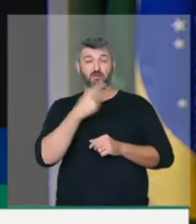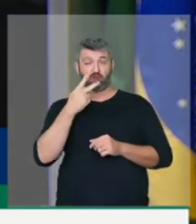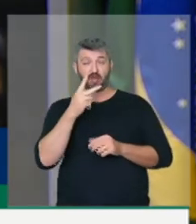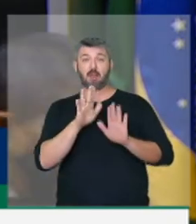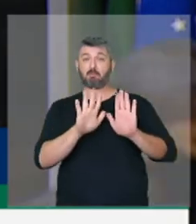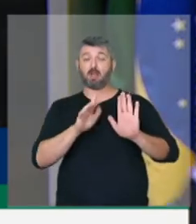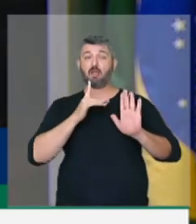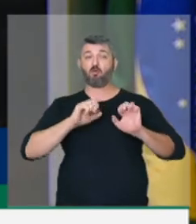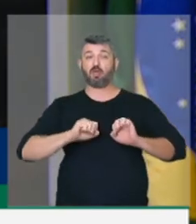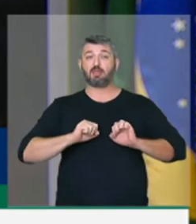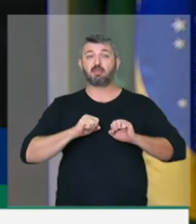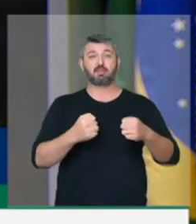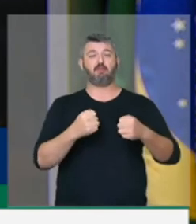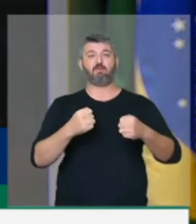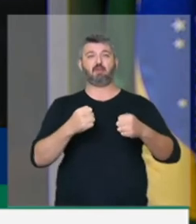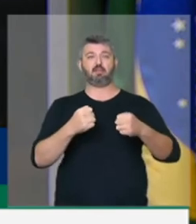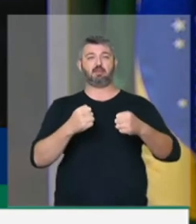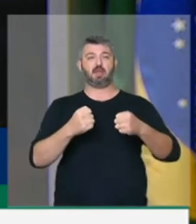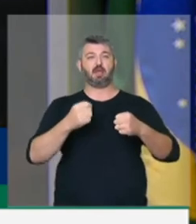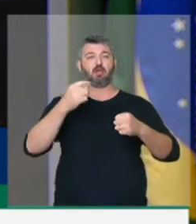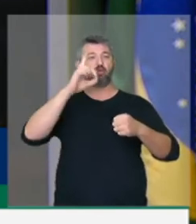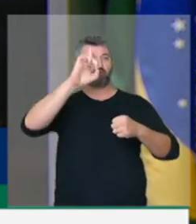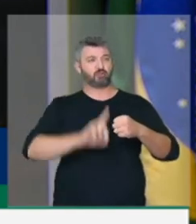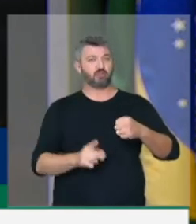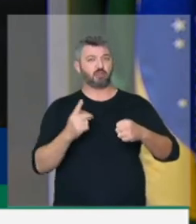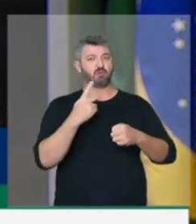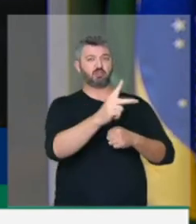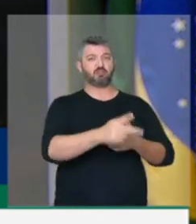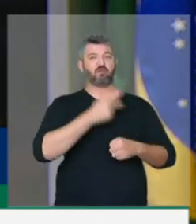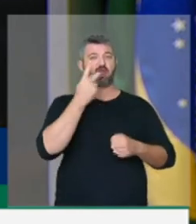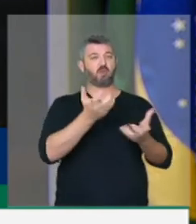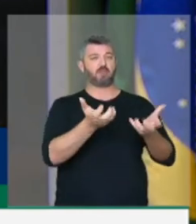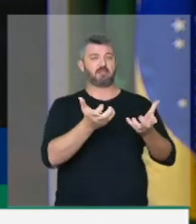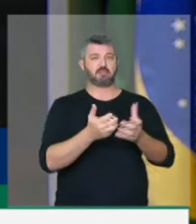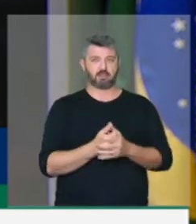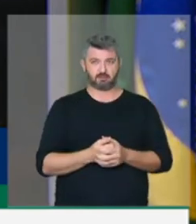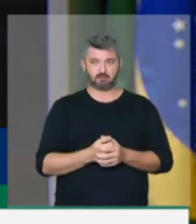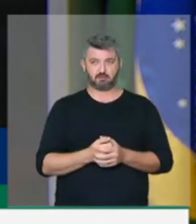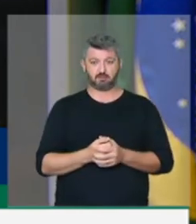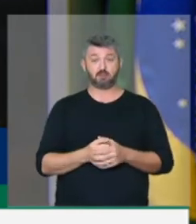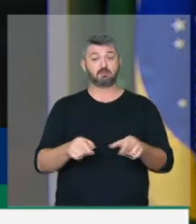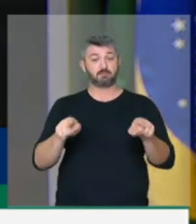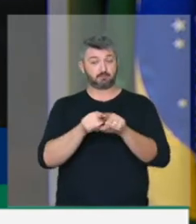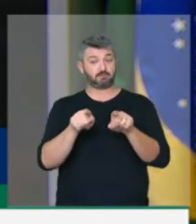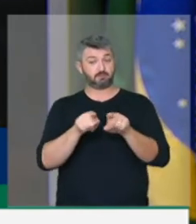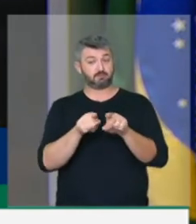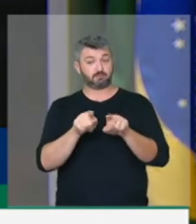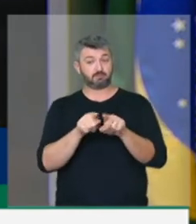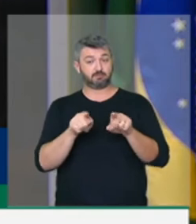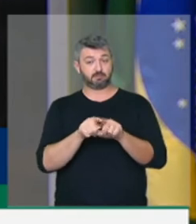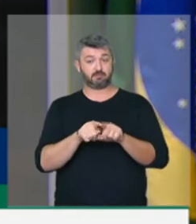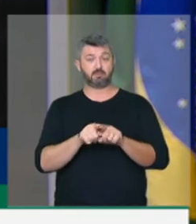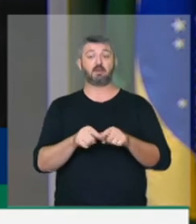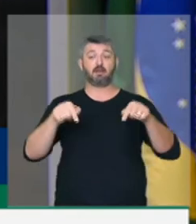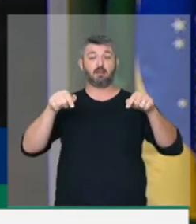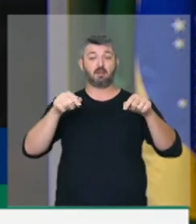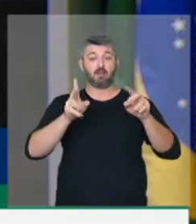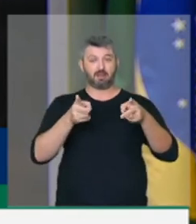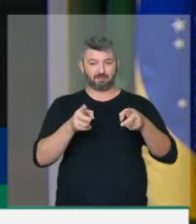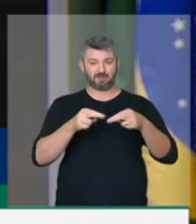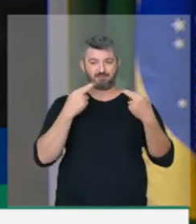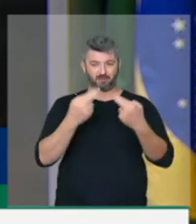mas defenderei até o último instante o seu direito de dizê-la. Inclusive, nessa mesma sessão em que